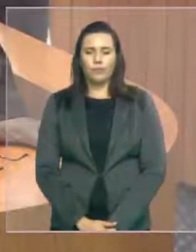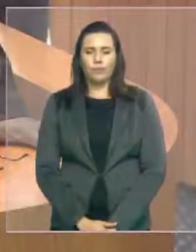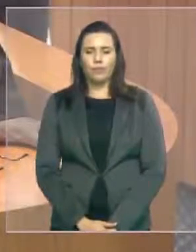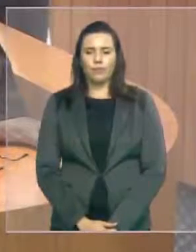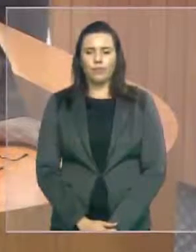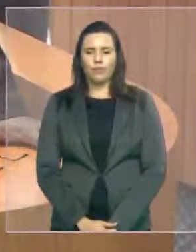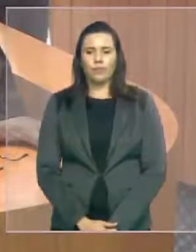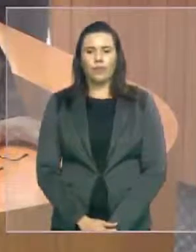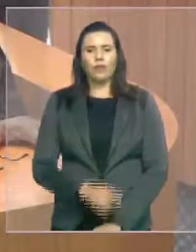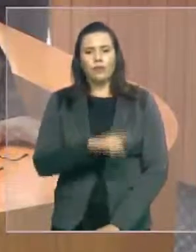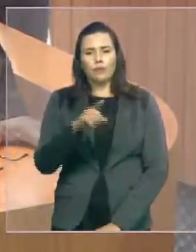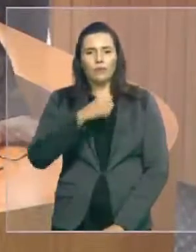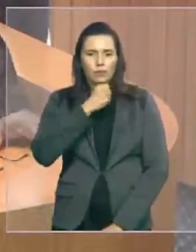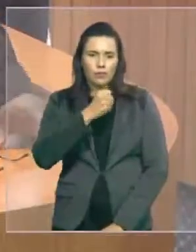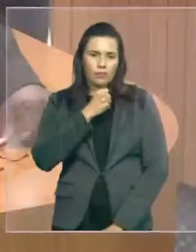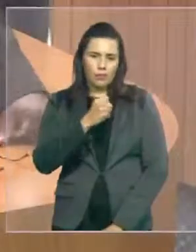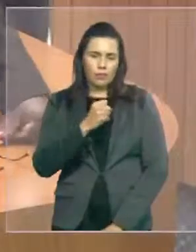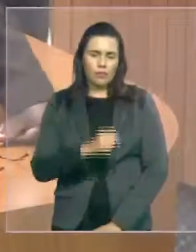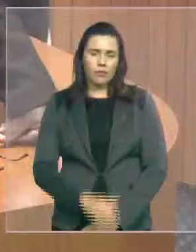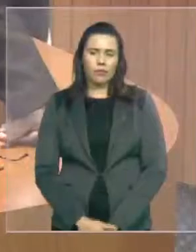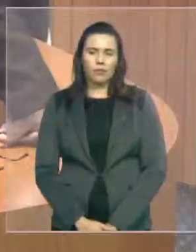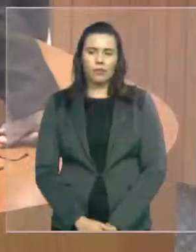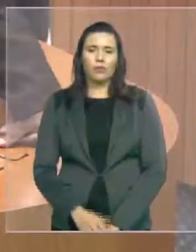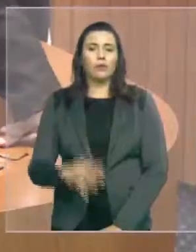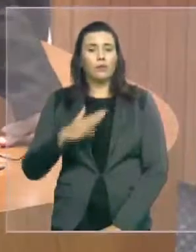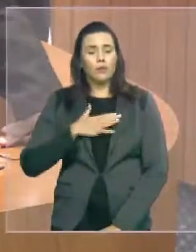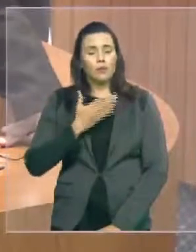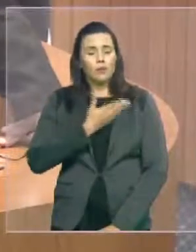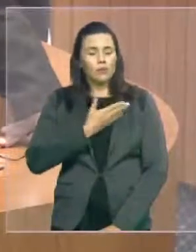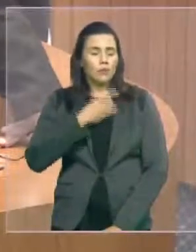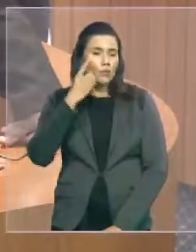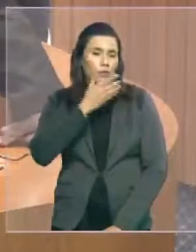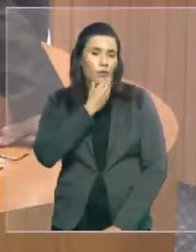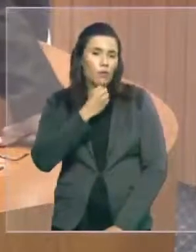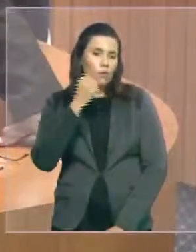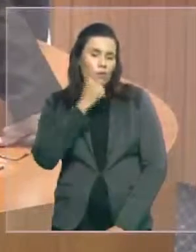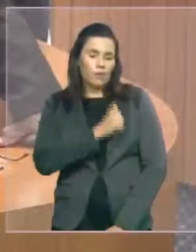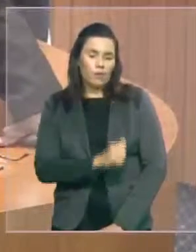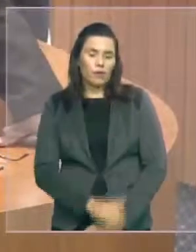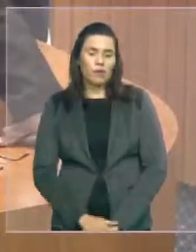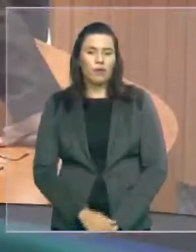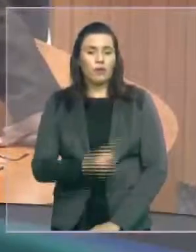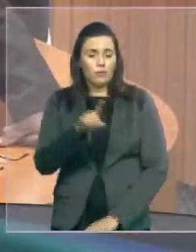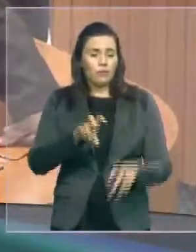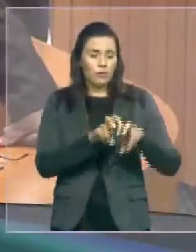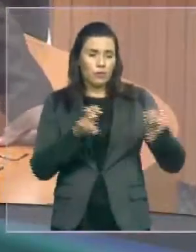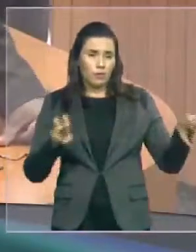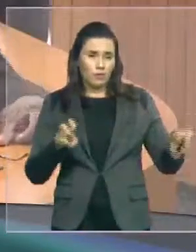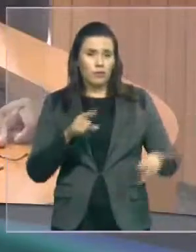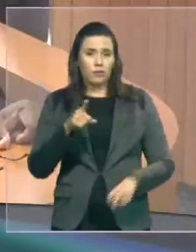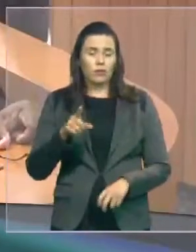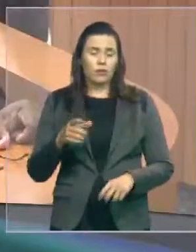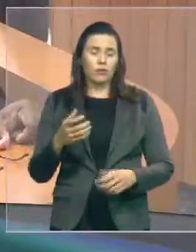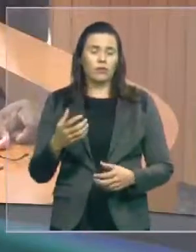saudar todos da imprensa, meus irmãos e minhas irmãs parlamentares, mesa, meus irmãos e minhas irmãs policiais e bombeiros